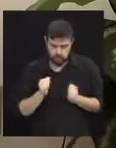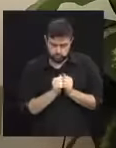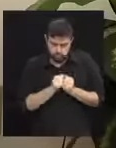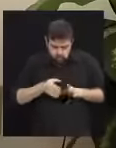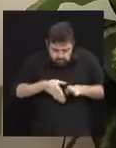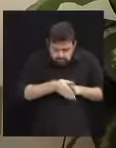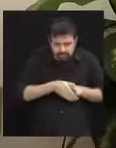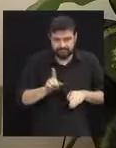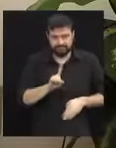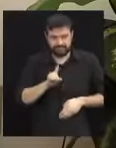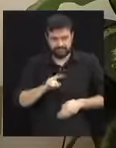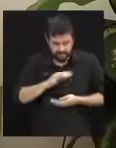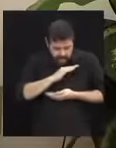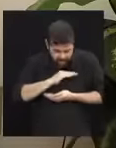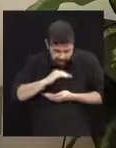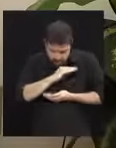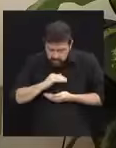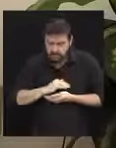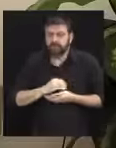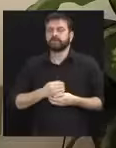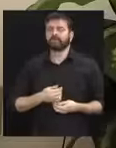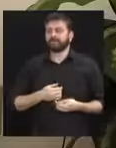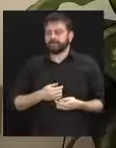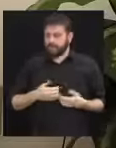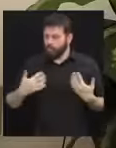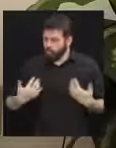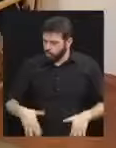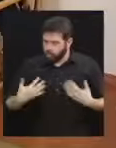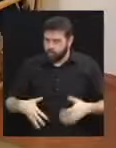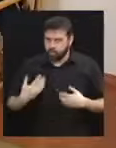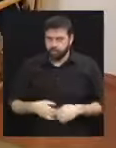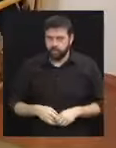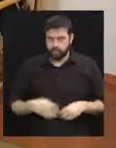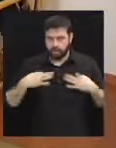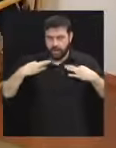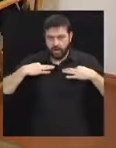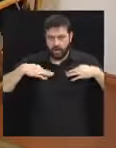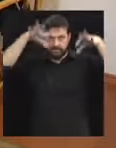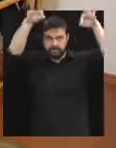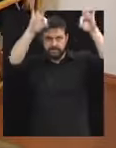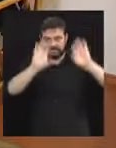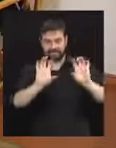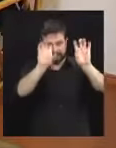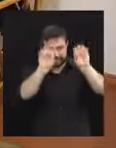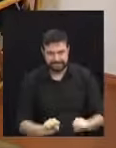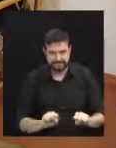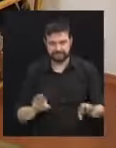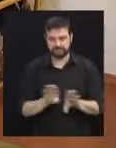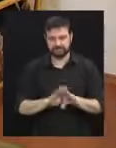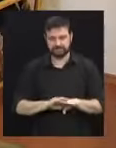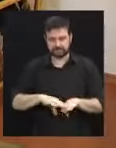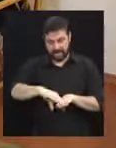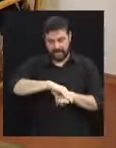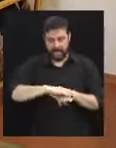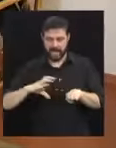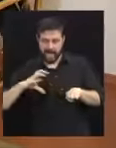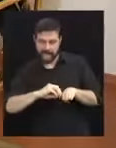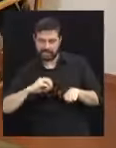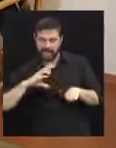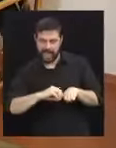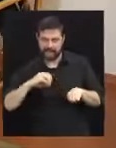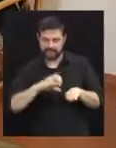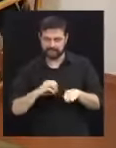Não. Filhotinho, ele vai dar trabalho, ele vai arrancar a roupa do varal, ele vai comer seu sapato. Ele vai comer a terra do vaso